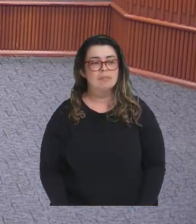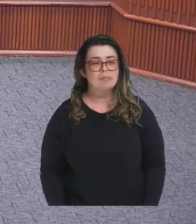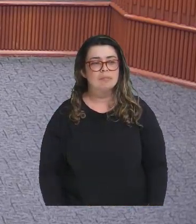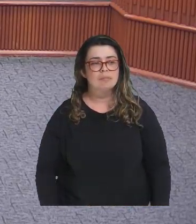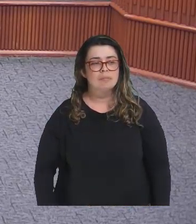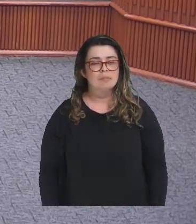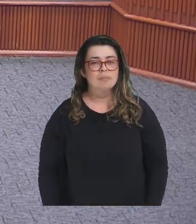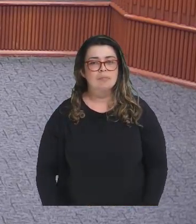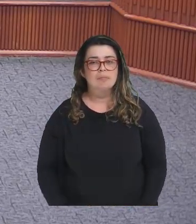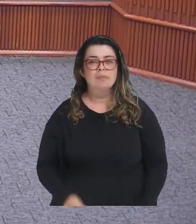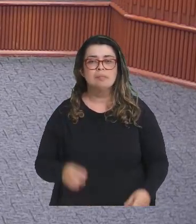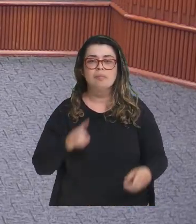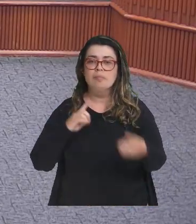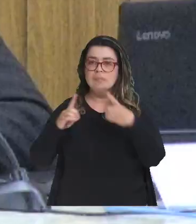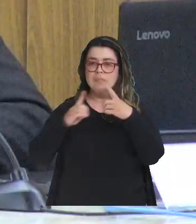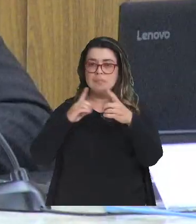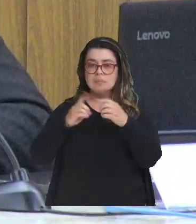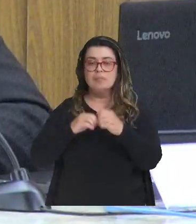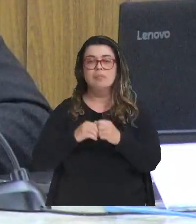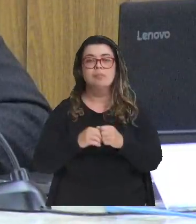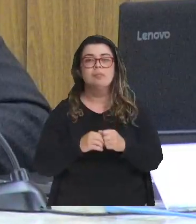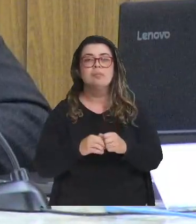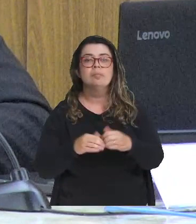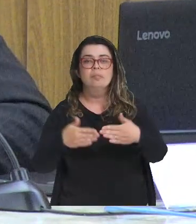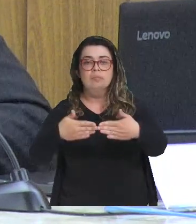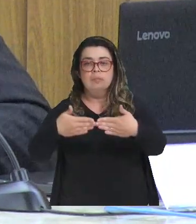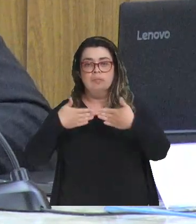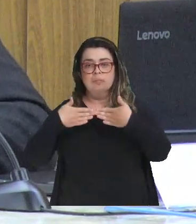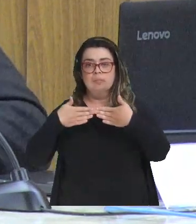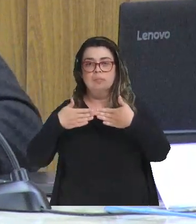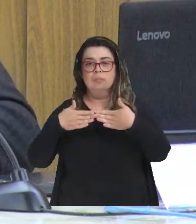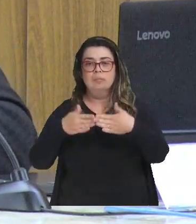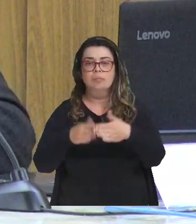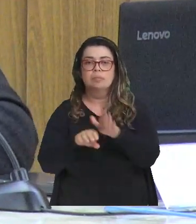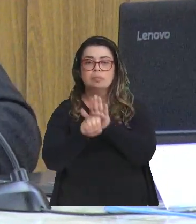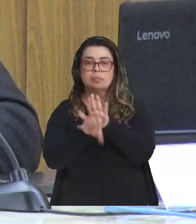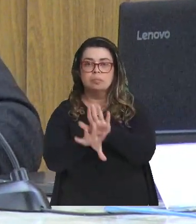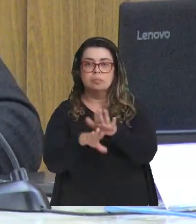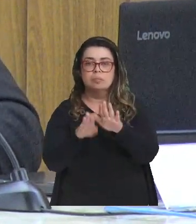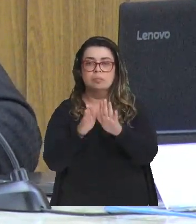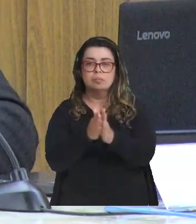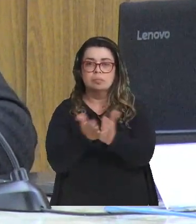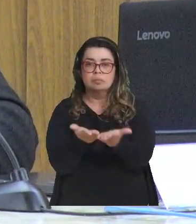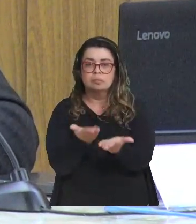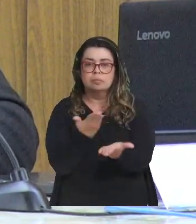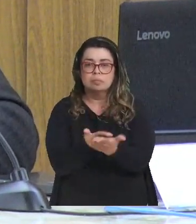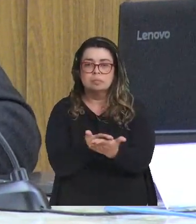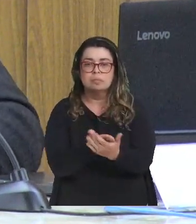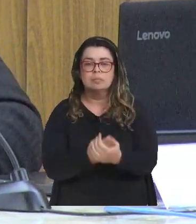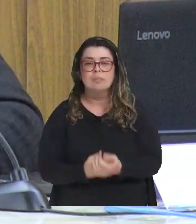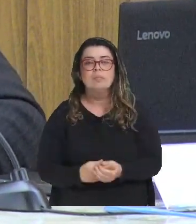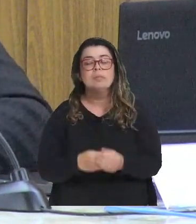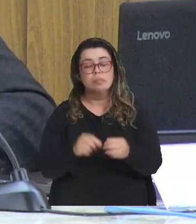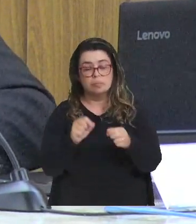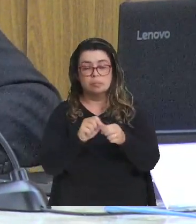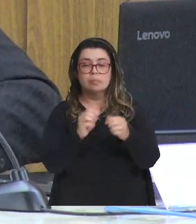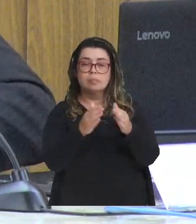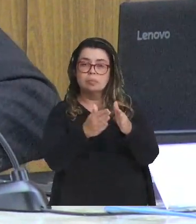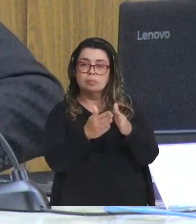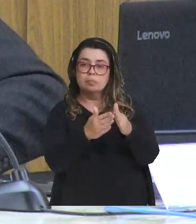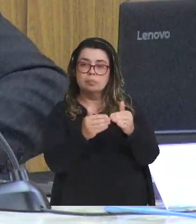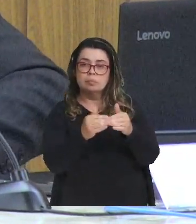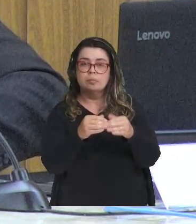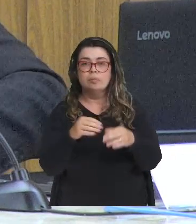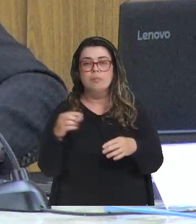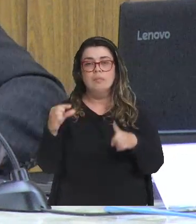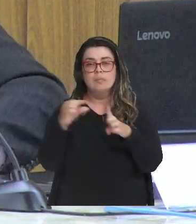Continua em discussão, moções, indicações e requerimentos. Os vereadores poderão se inscrever através do painel ou de forma oral, se preferirem. Pela ordem,